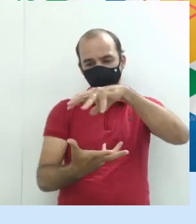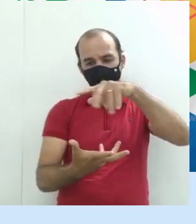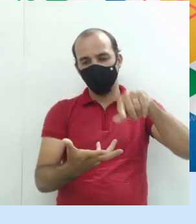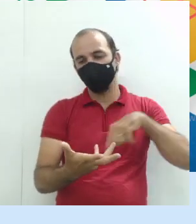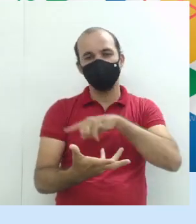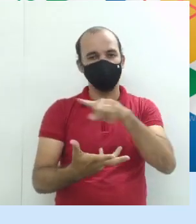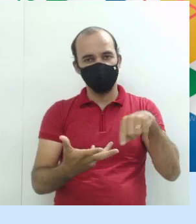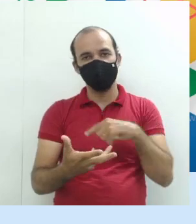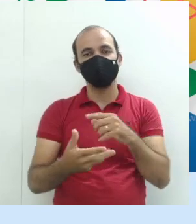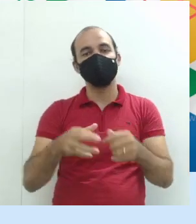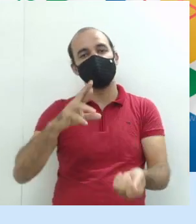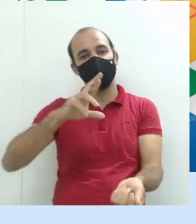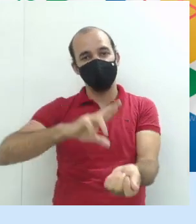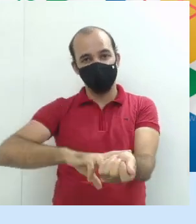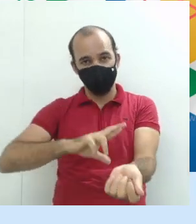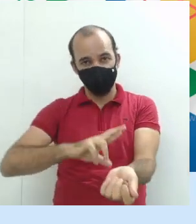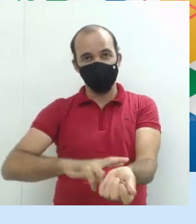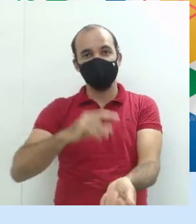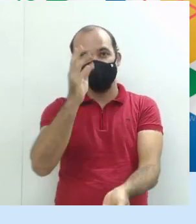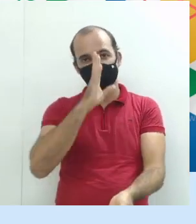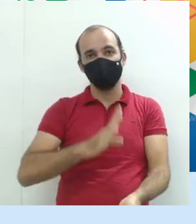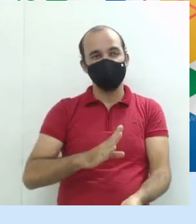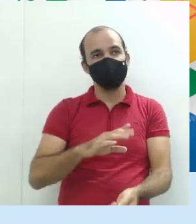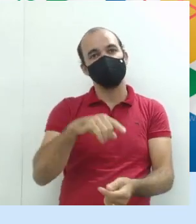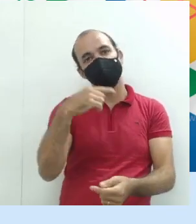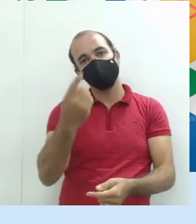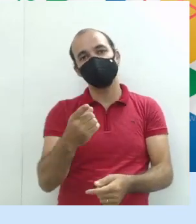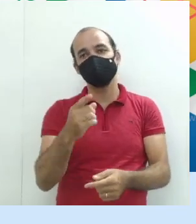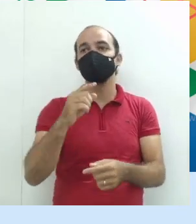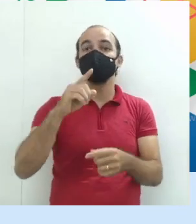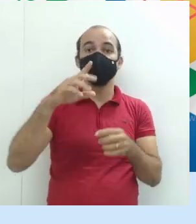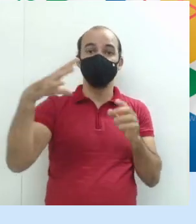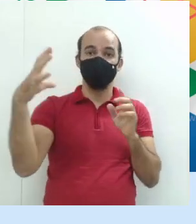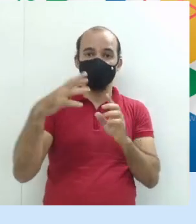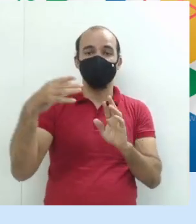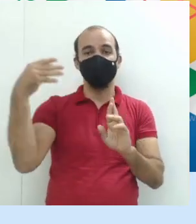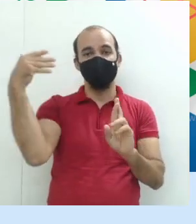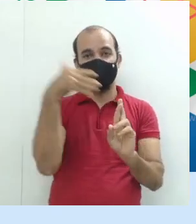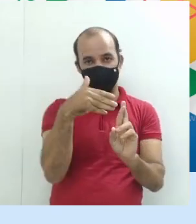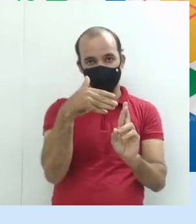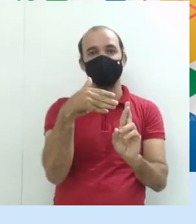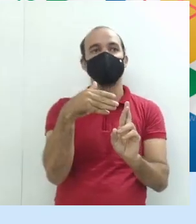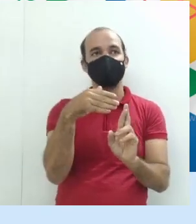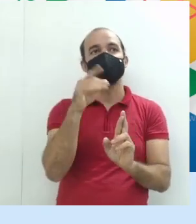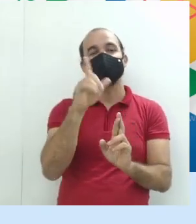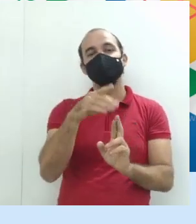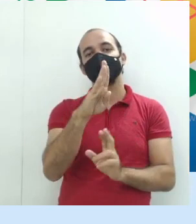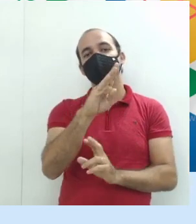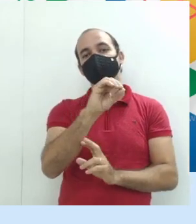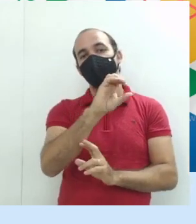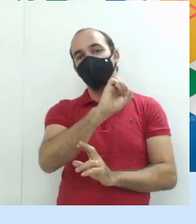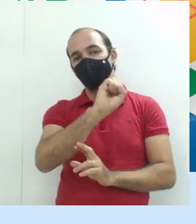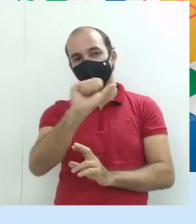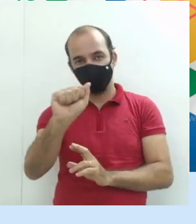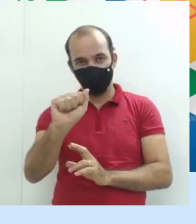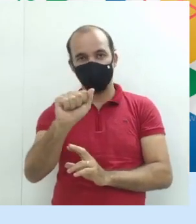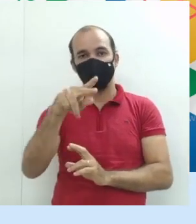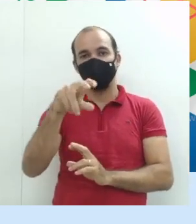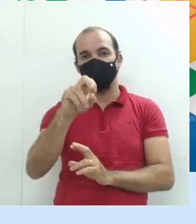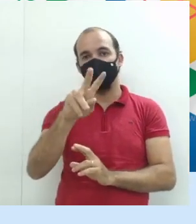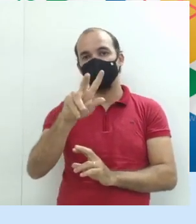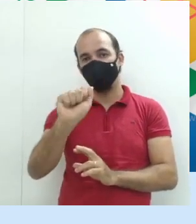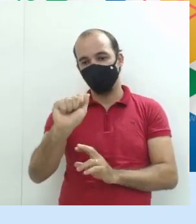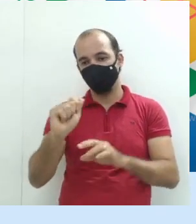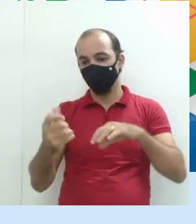fala de música brasileira no mundo, a mais tocada foram as músicas da bossa nova. Entre os